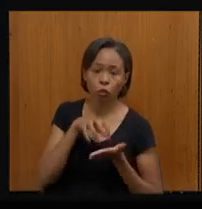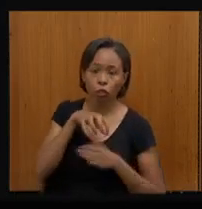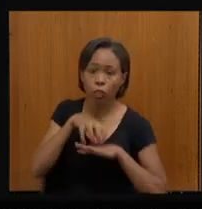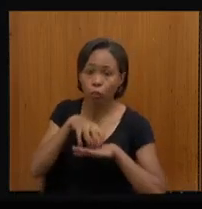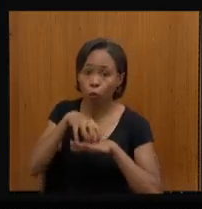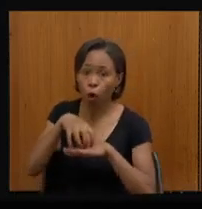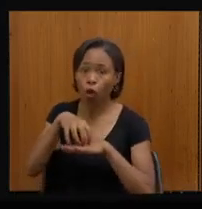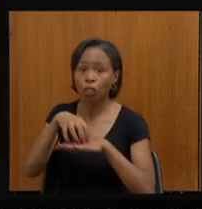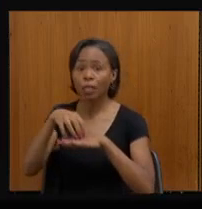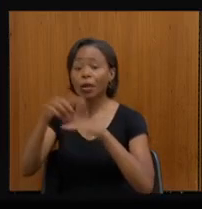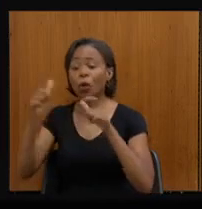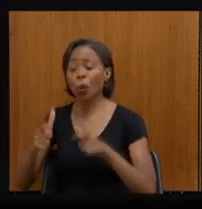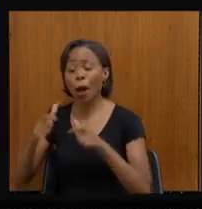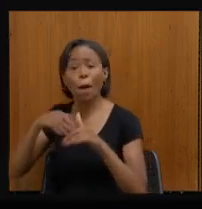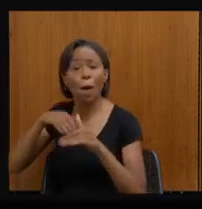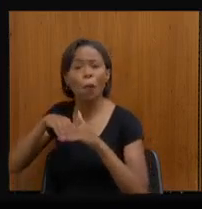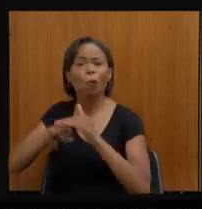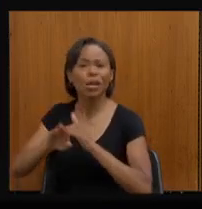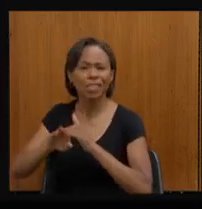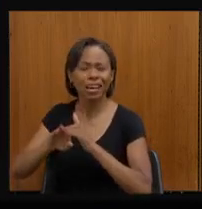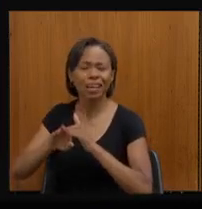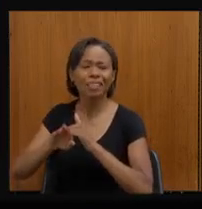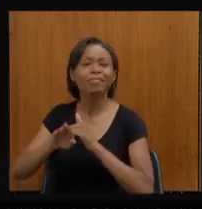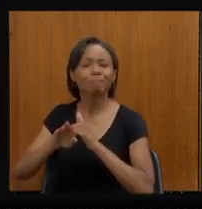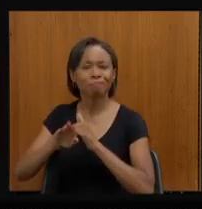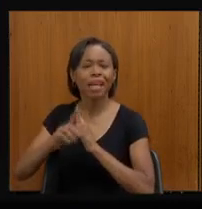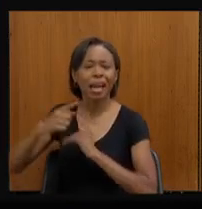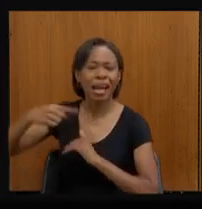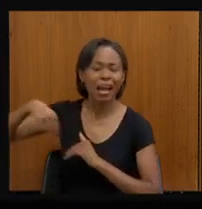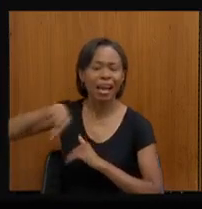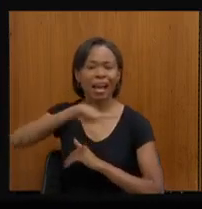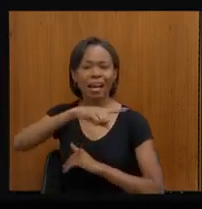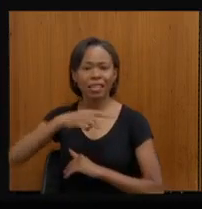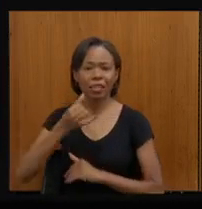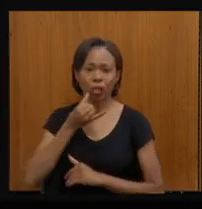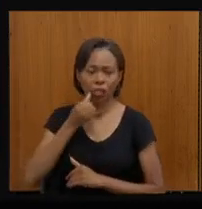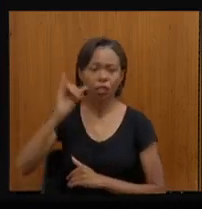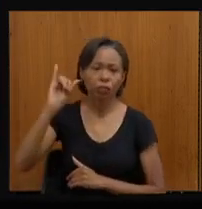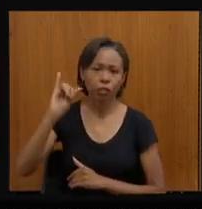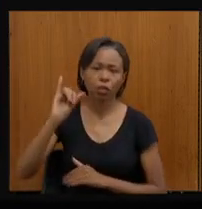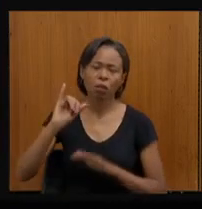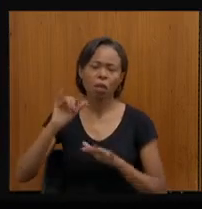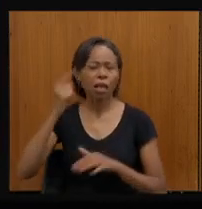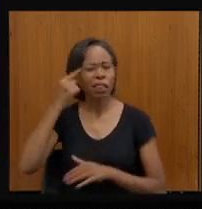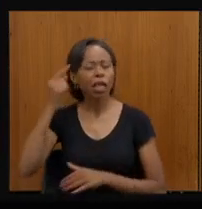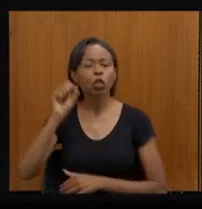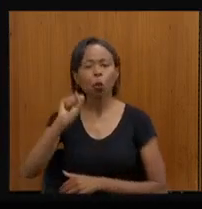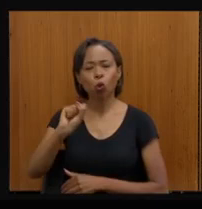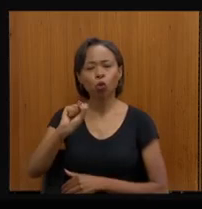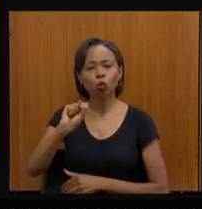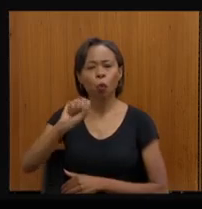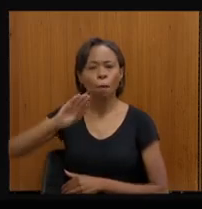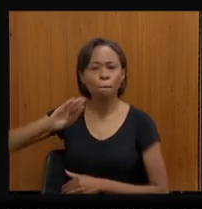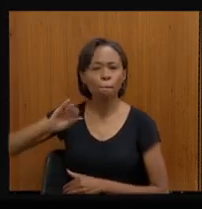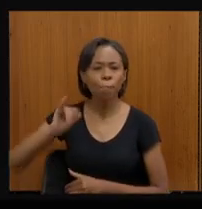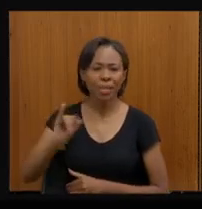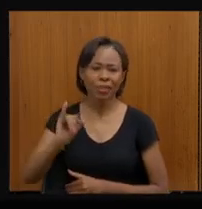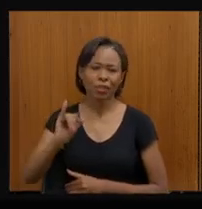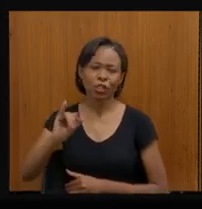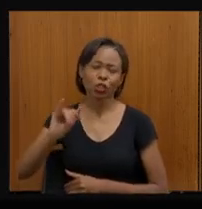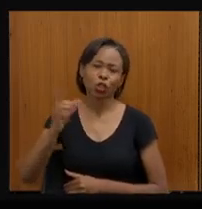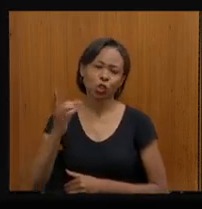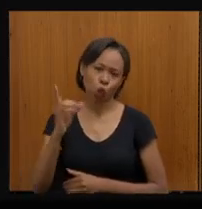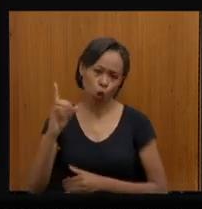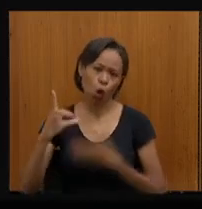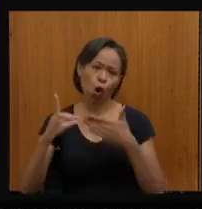utilização pensam A ideia é que sejam aplicados oito Bilhões de Dólares na estruturação desse